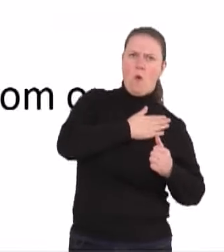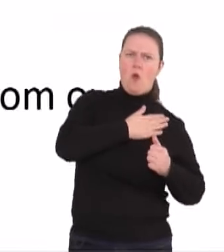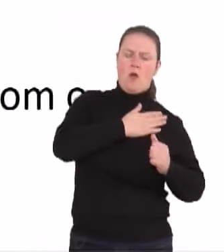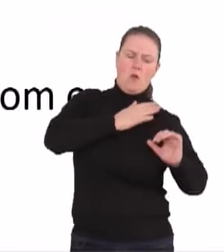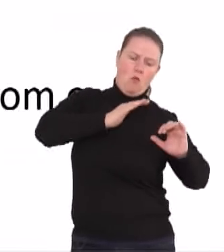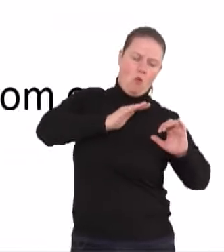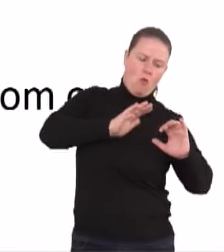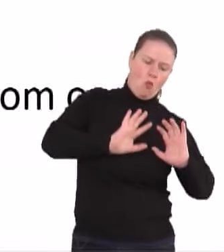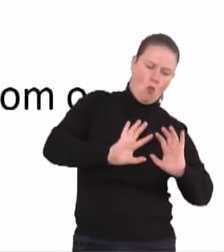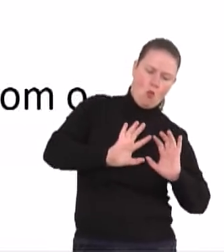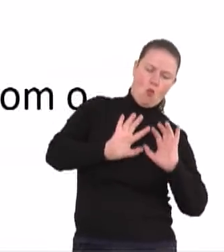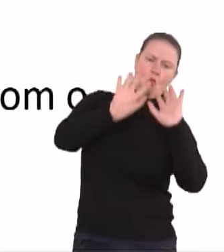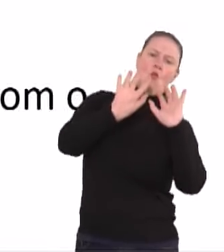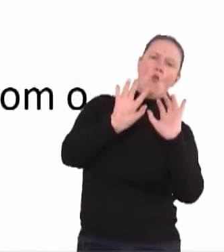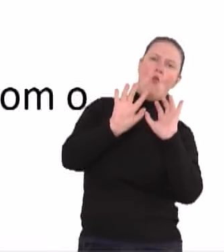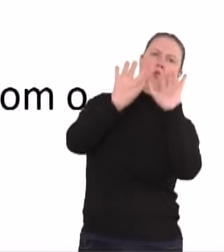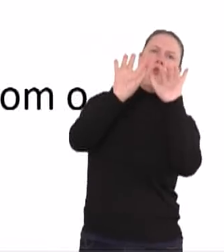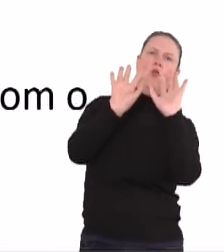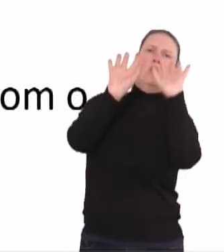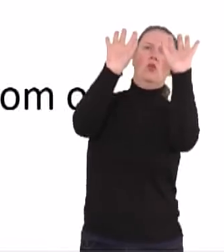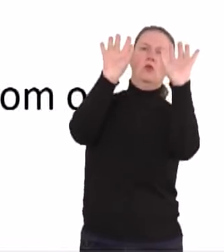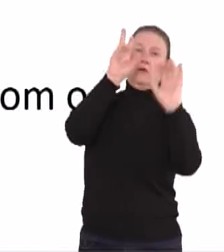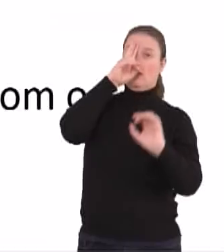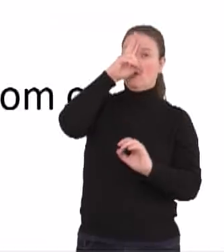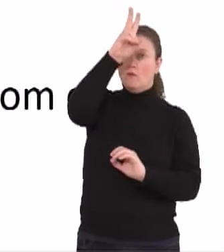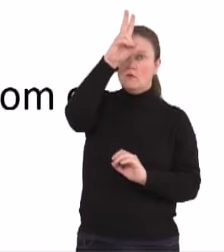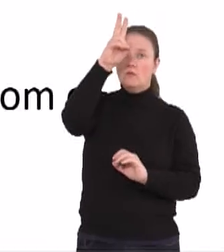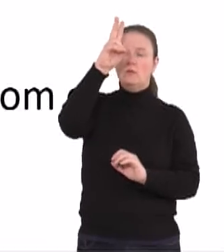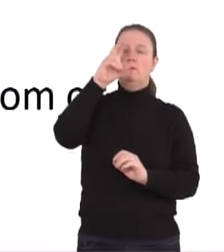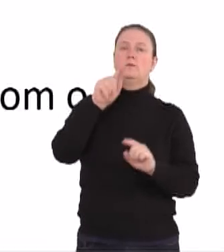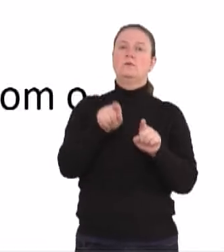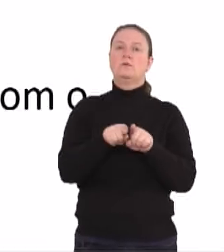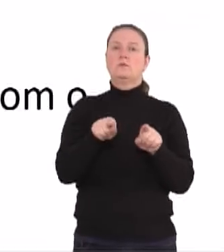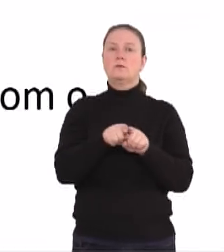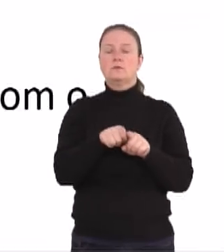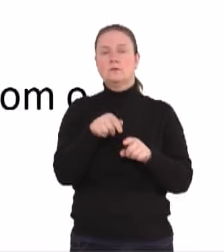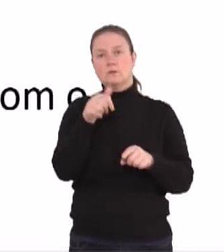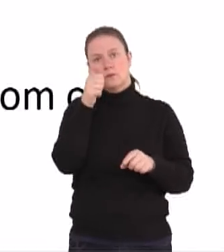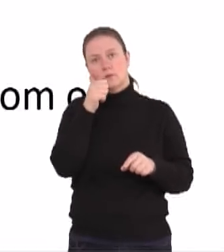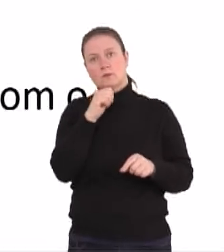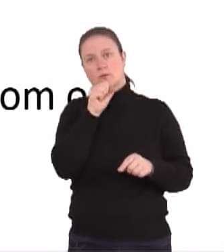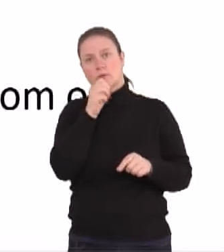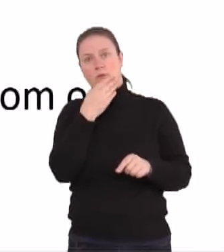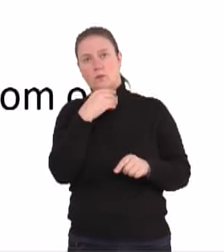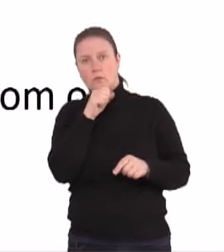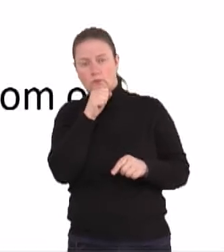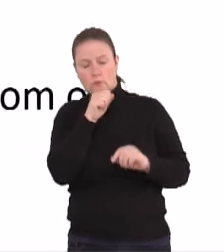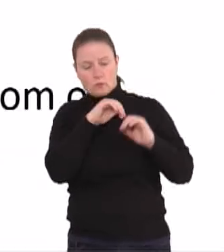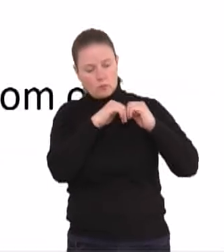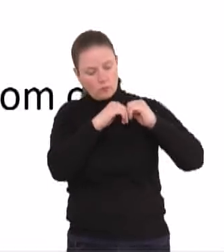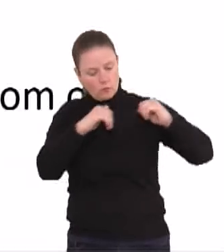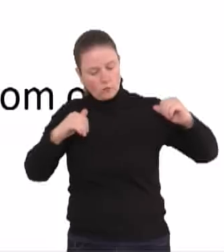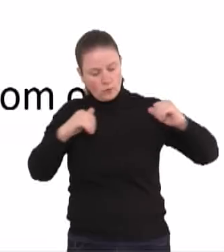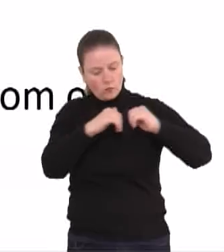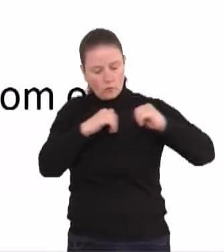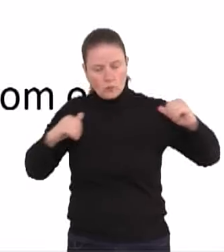o empurrou para cima com toda a força. Os pais se separaram,